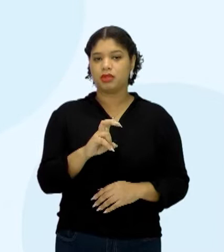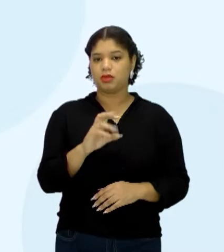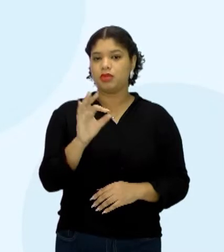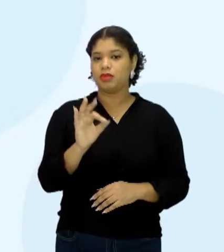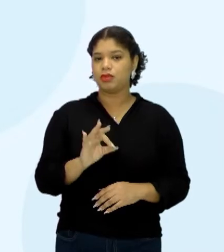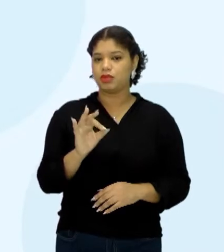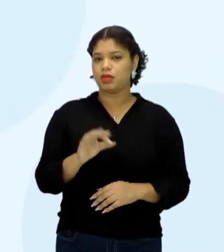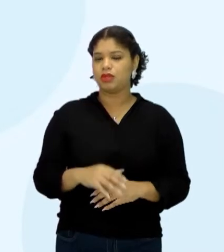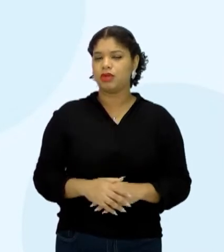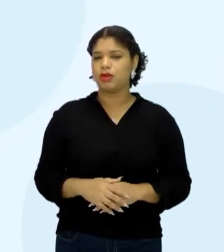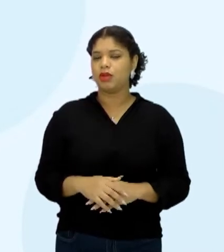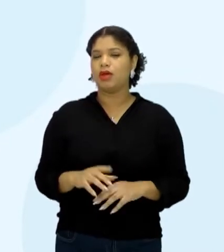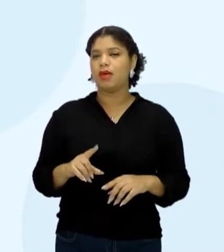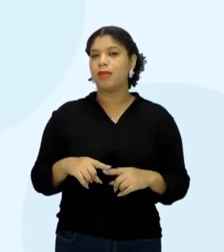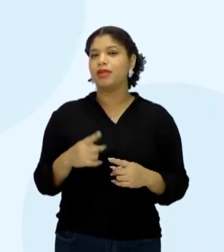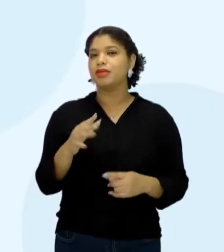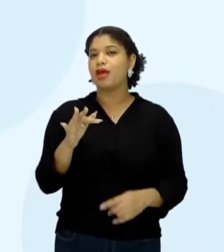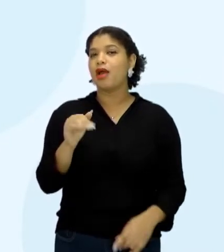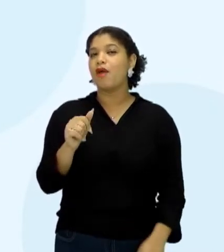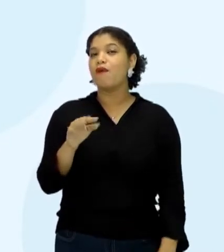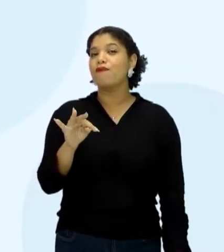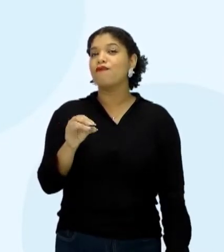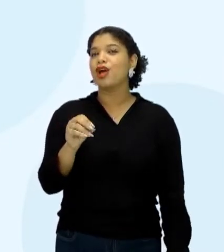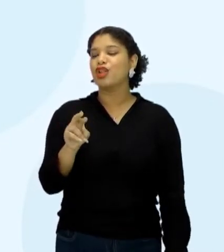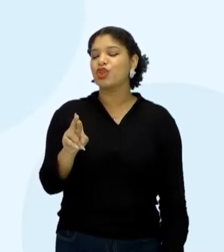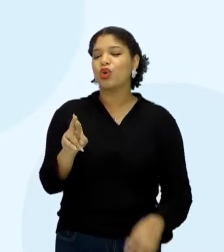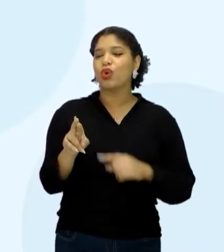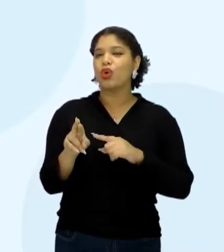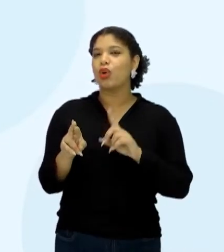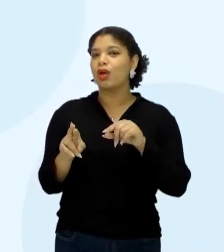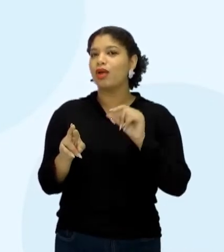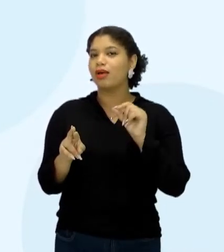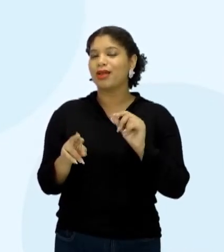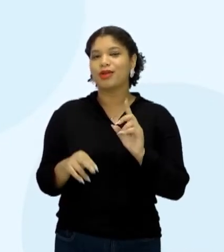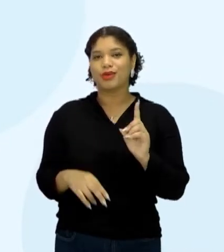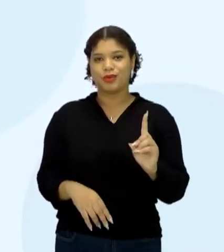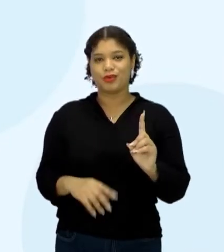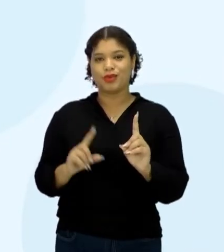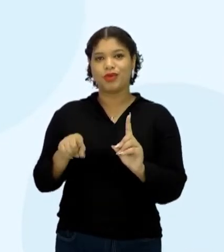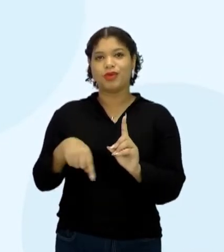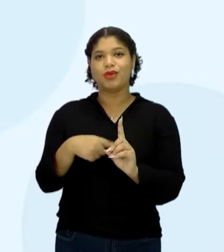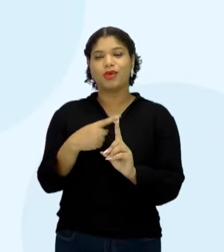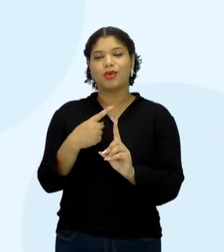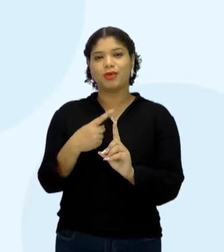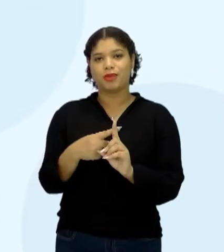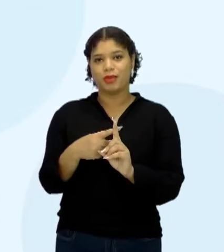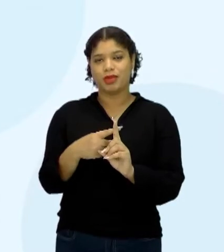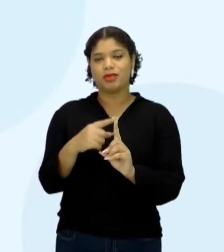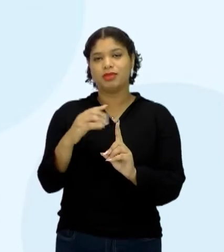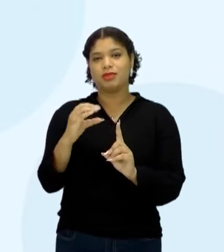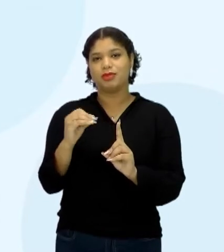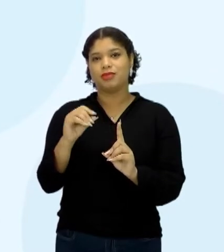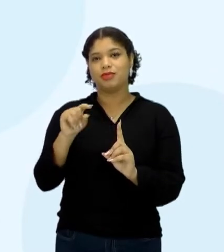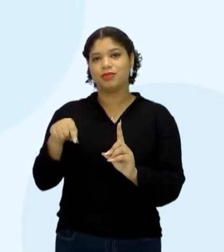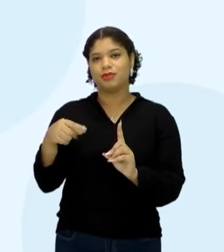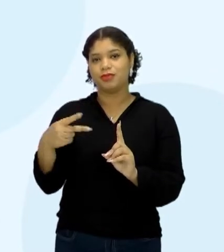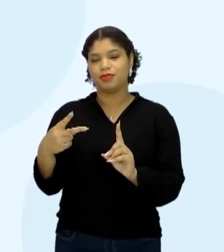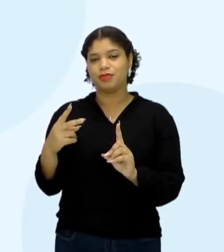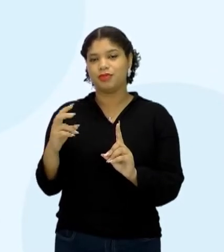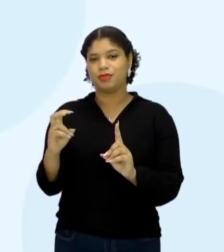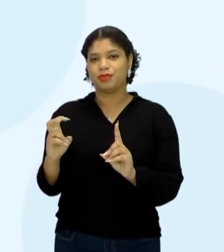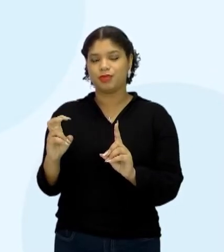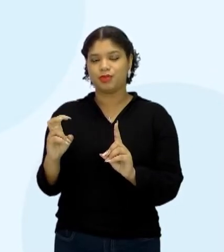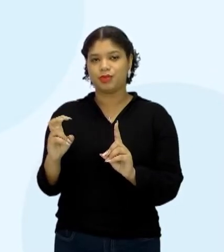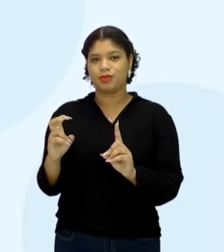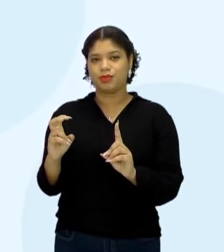ser o meu fator que eu vou usar lá para multiplicar? O meu fator é 1 mais esse valor em decimal. 1 mais